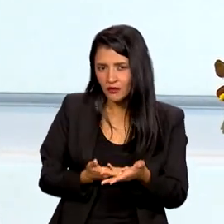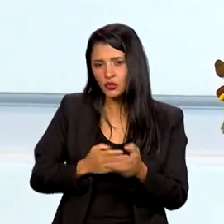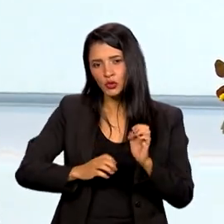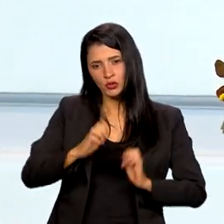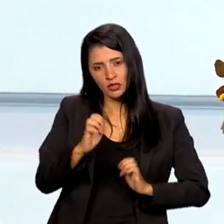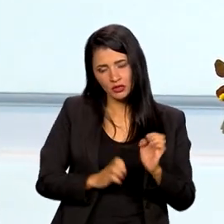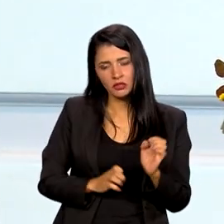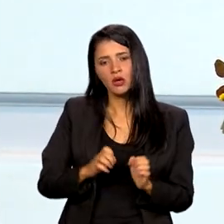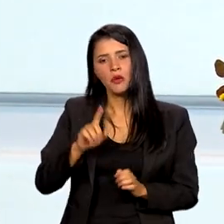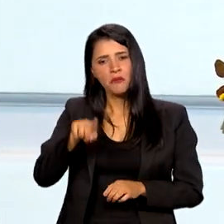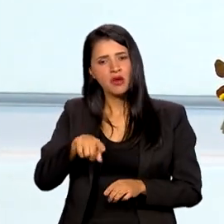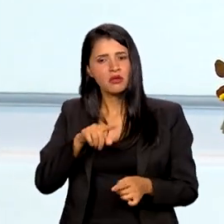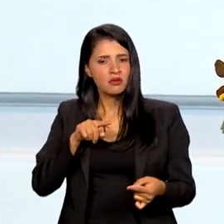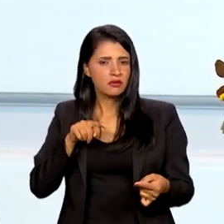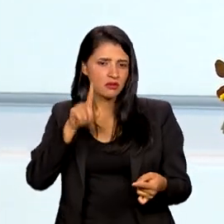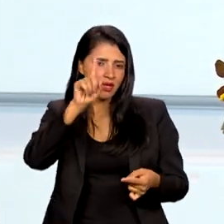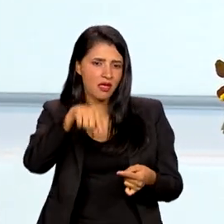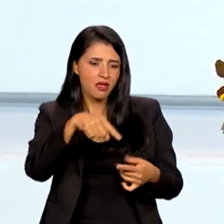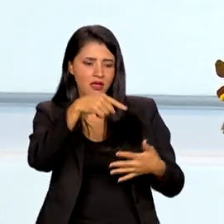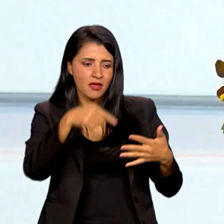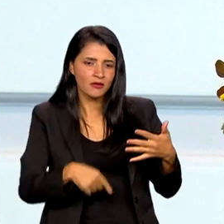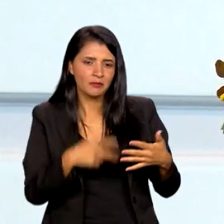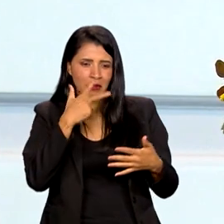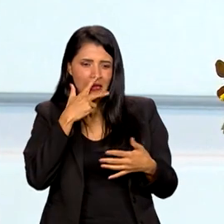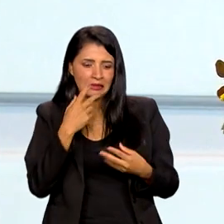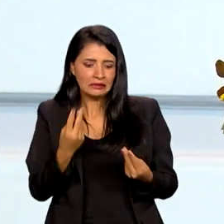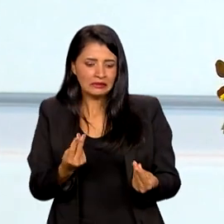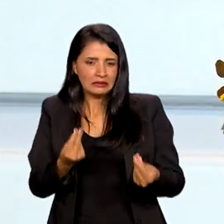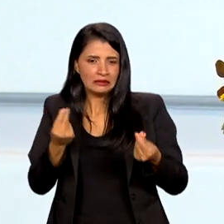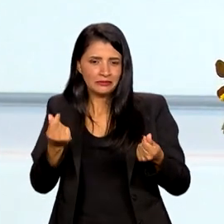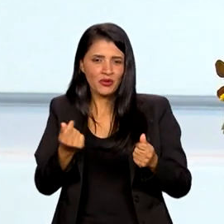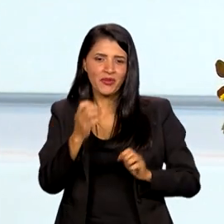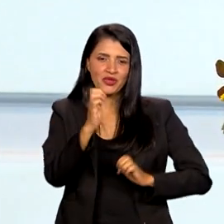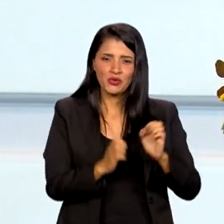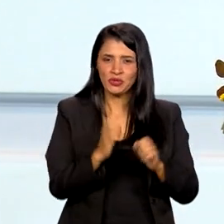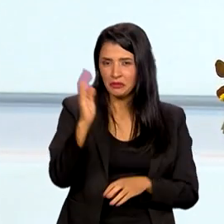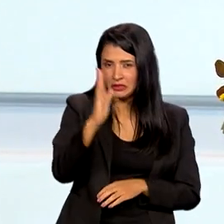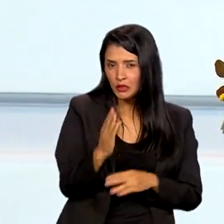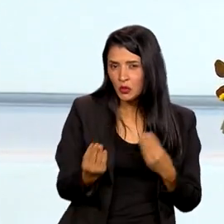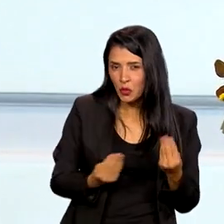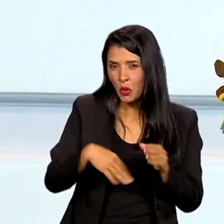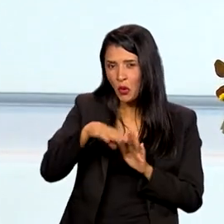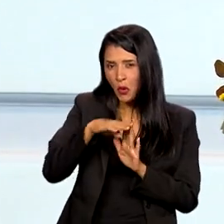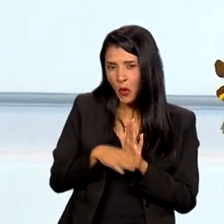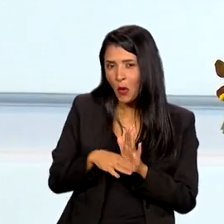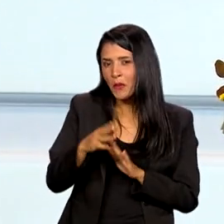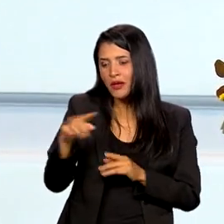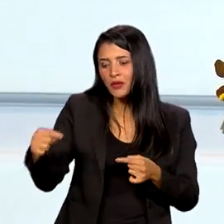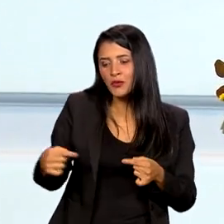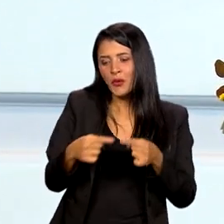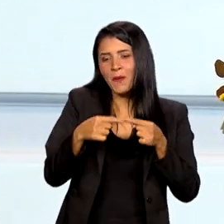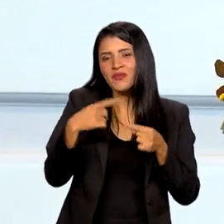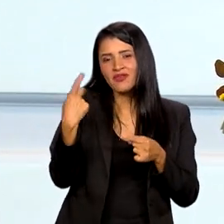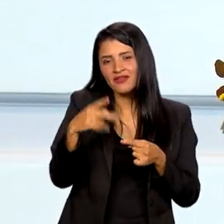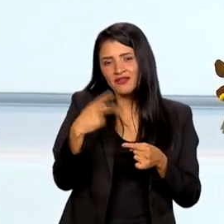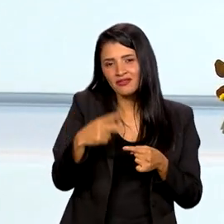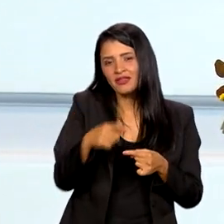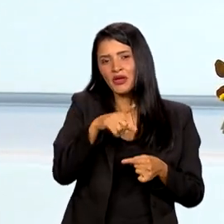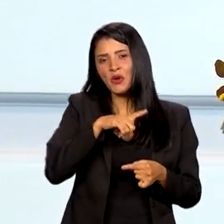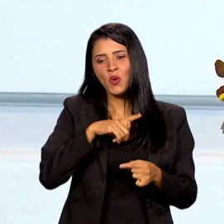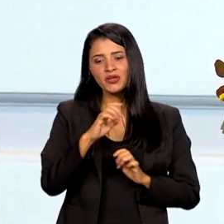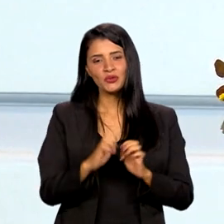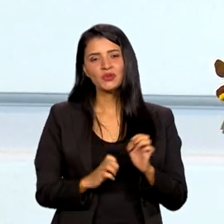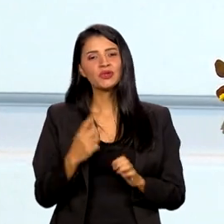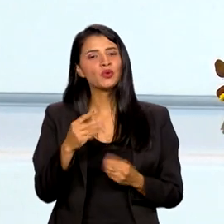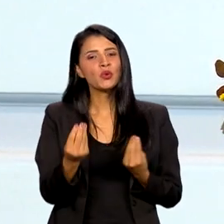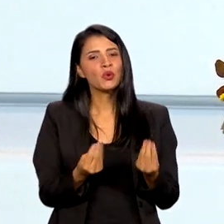mas é um aspecto que causa uma certa apreensão para a indústria brasileira. E como é que essa agenda se fecha com essa neo-industrialização do